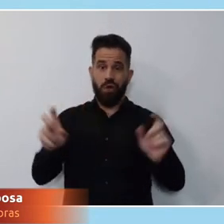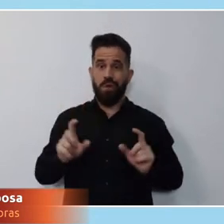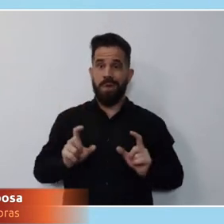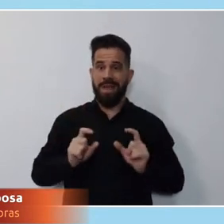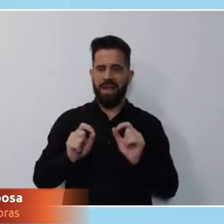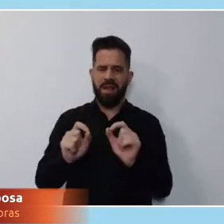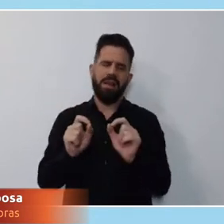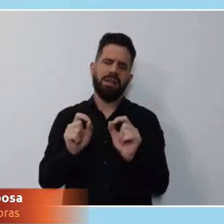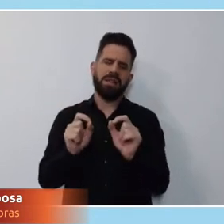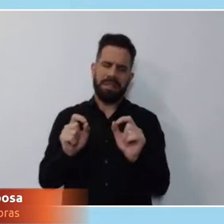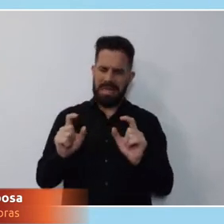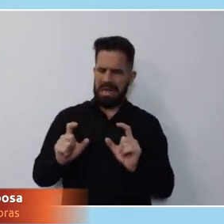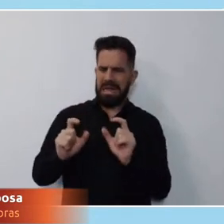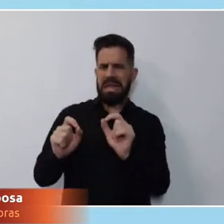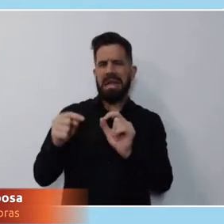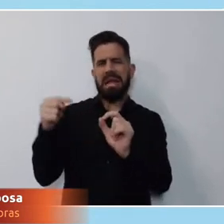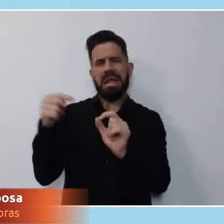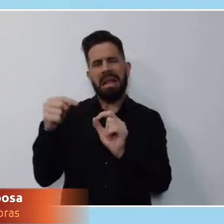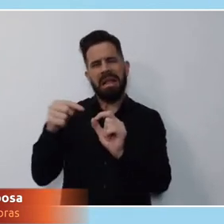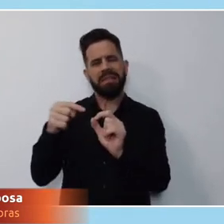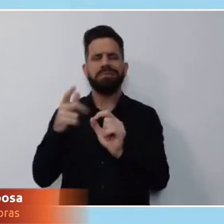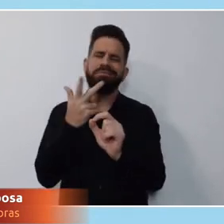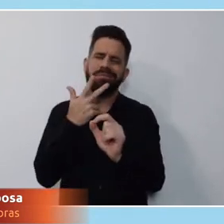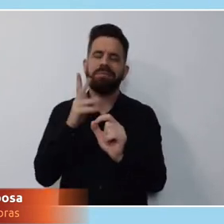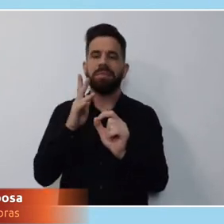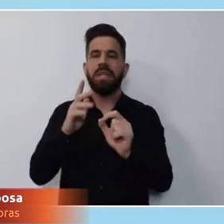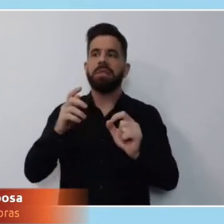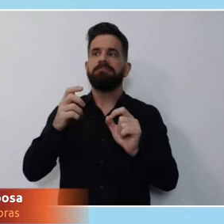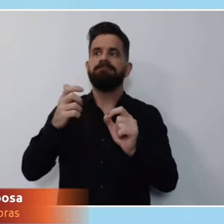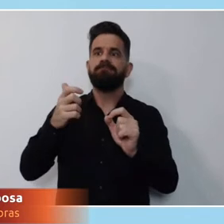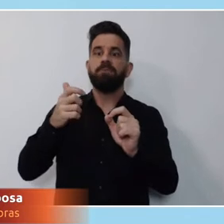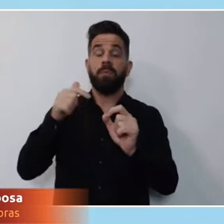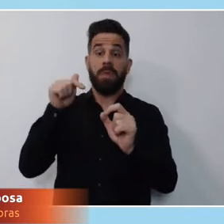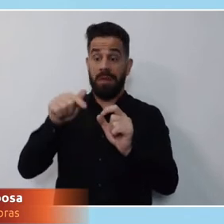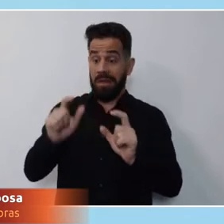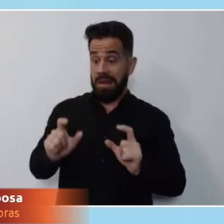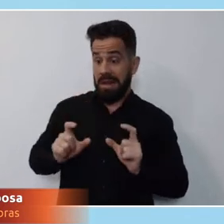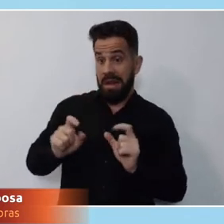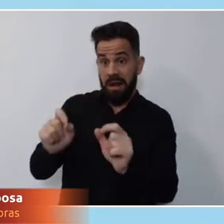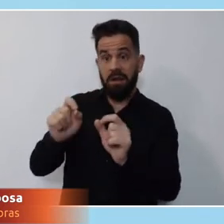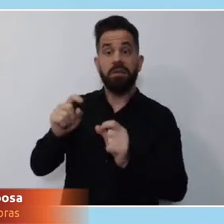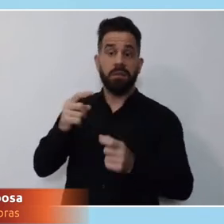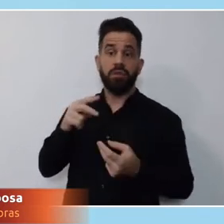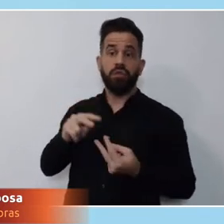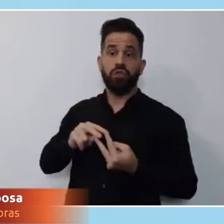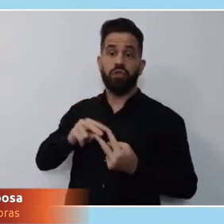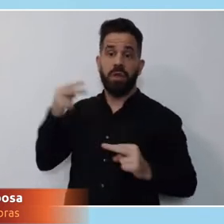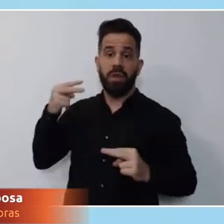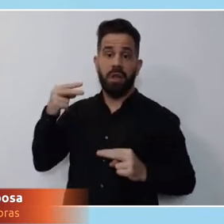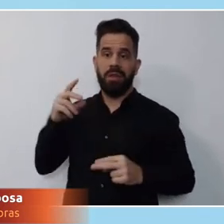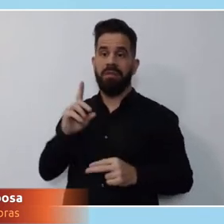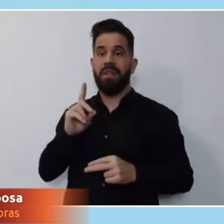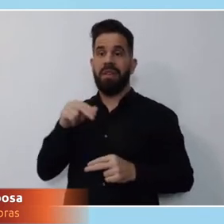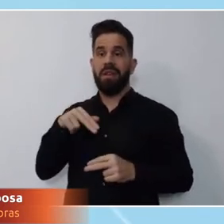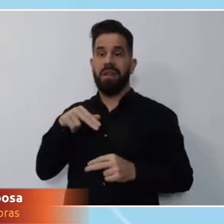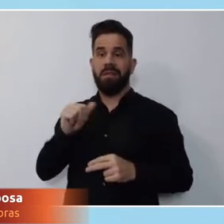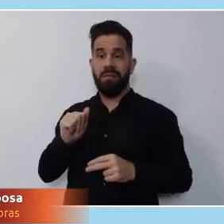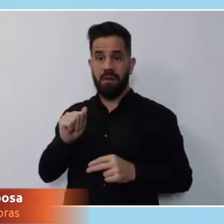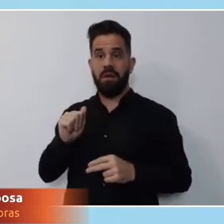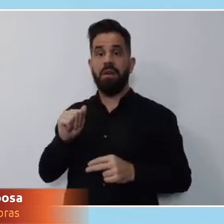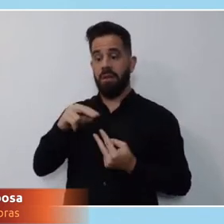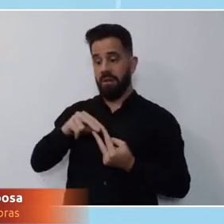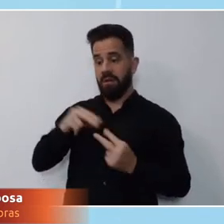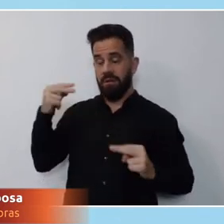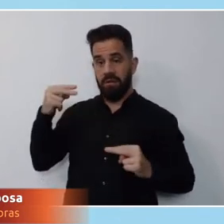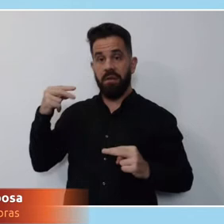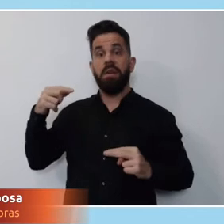assim por cima, bem simples, o câncer ele é uma doença genética, porque o DNA, né, o material genético do indivíduo, ele